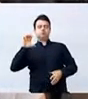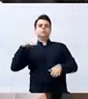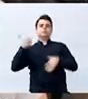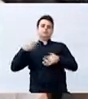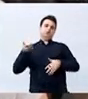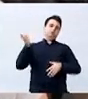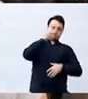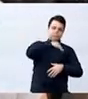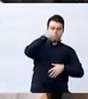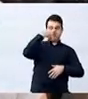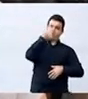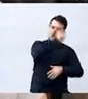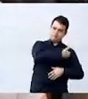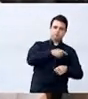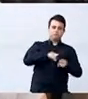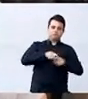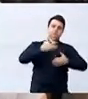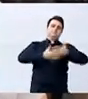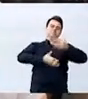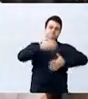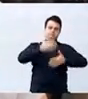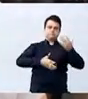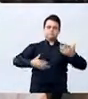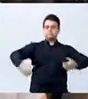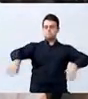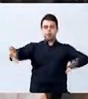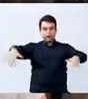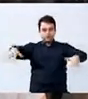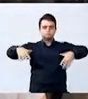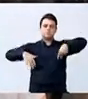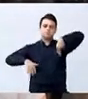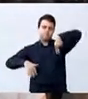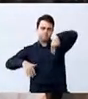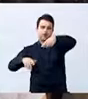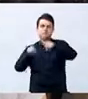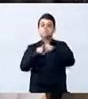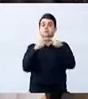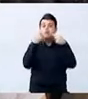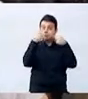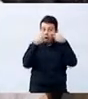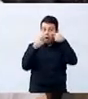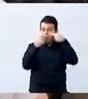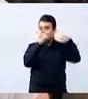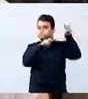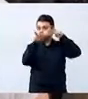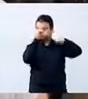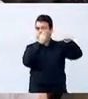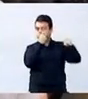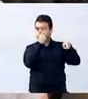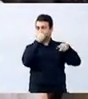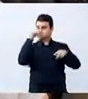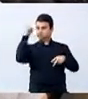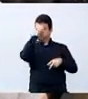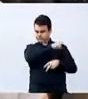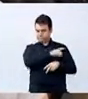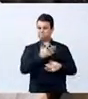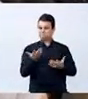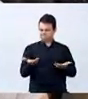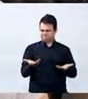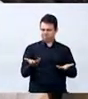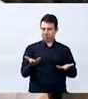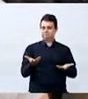esquerdo. Tanto o braço, perna e o campo visual esquerdo também. E a partir